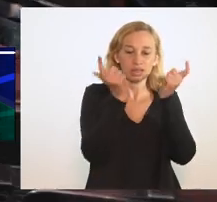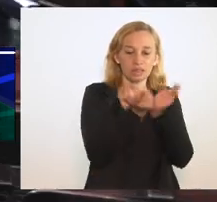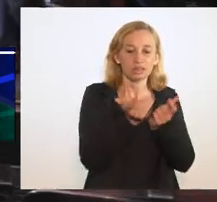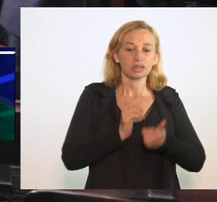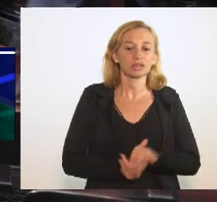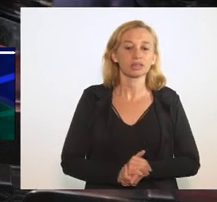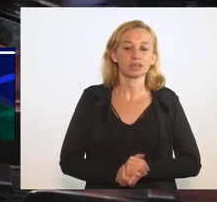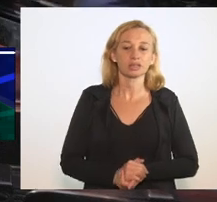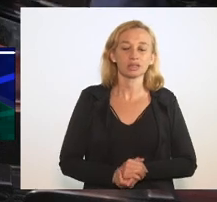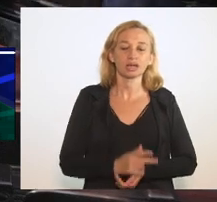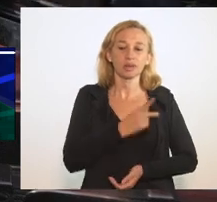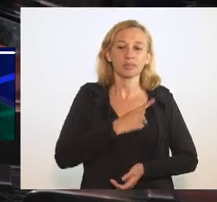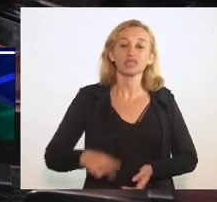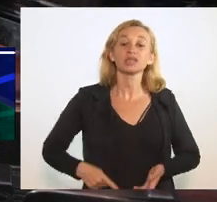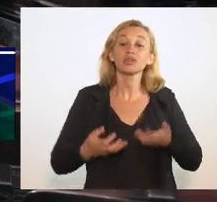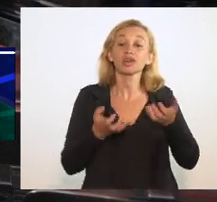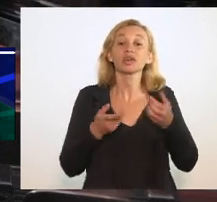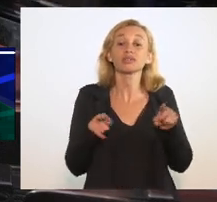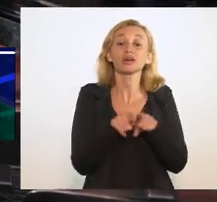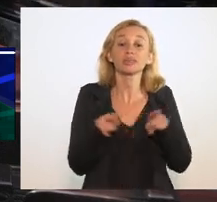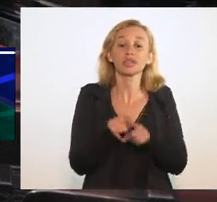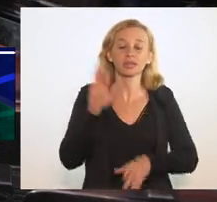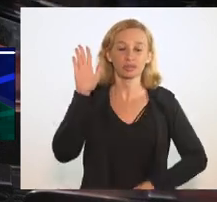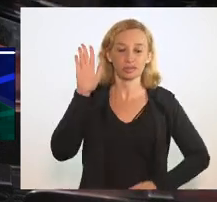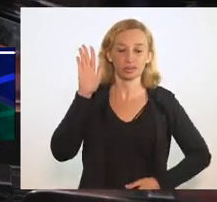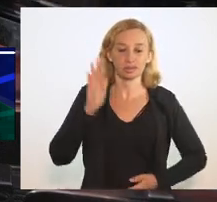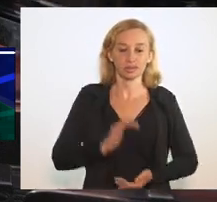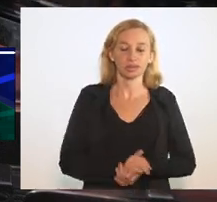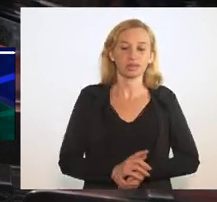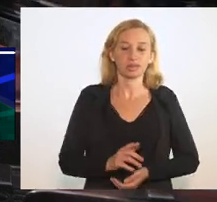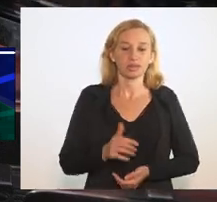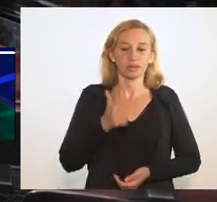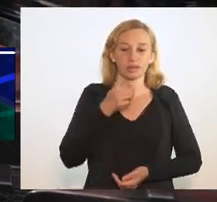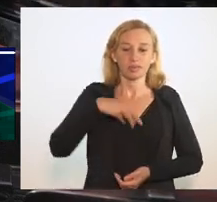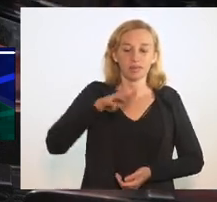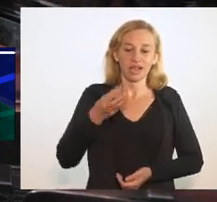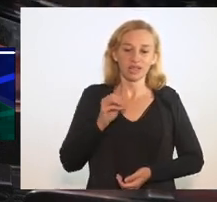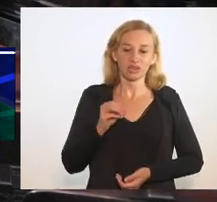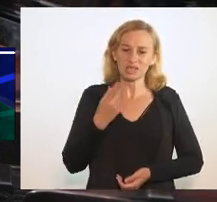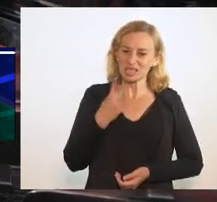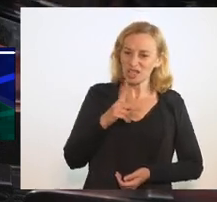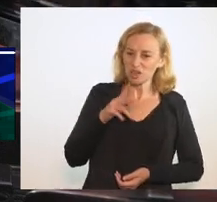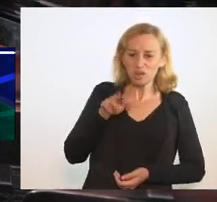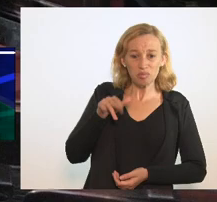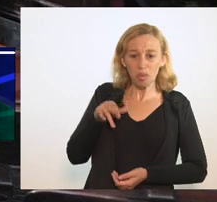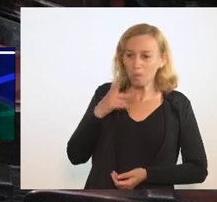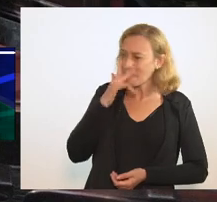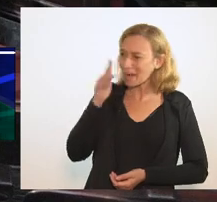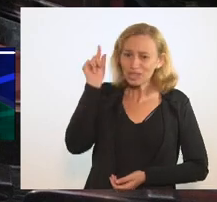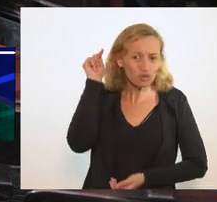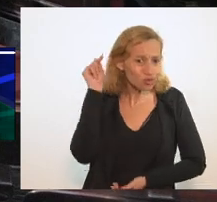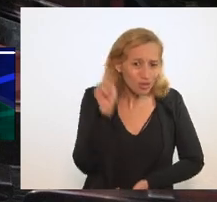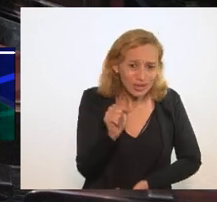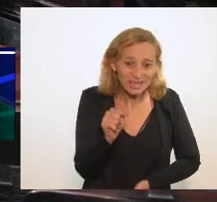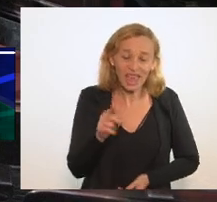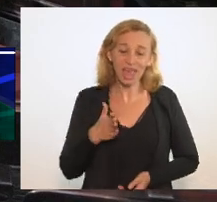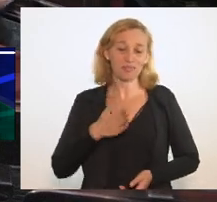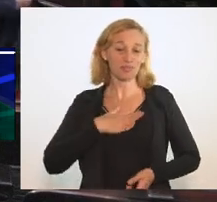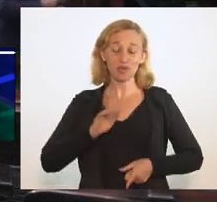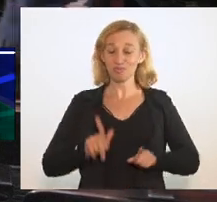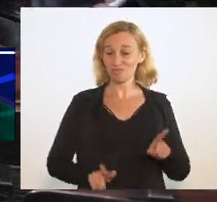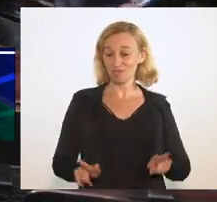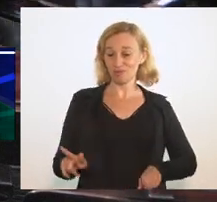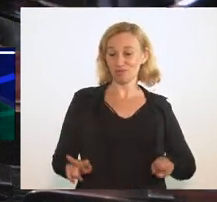Presidente, eu gostaria de me inscrever também, por favor. Ô, Márcio, seu irmão parece muito com Vossa Excelência, demais. É gêmeo, a parte mais bonita